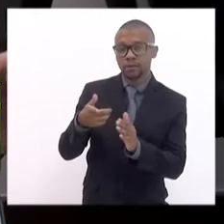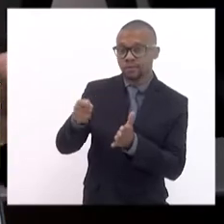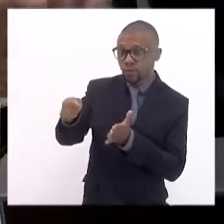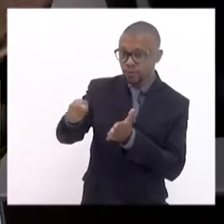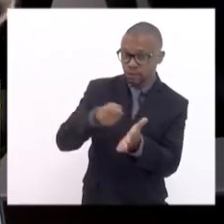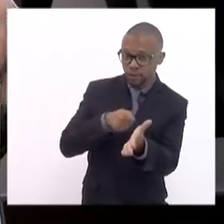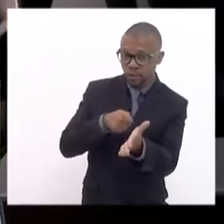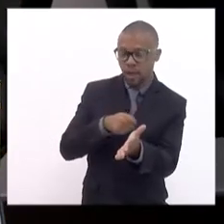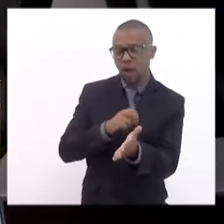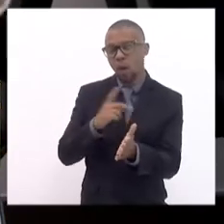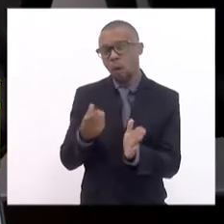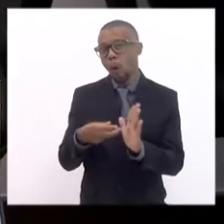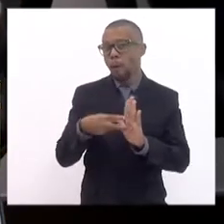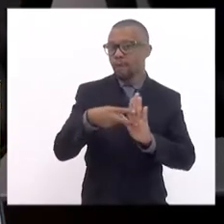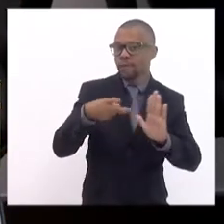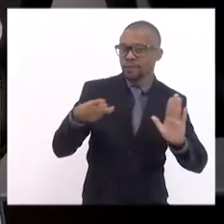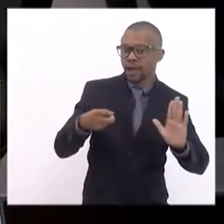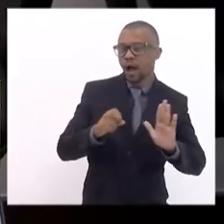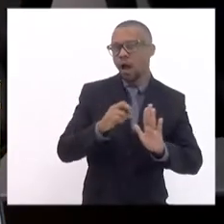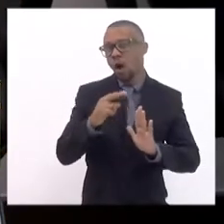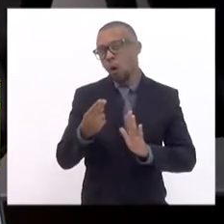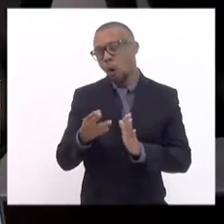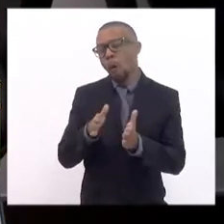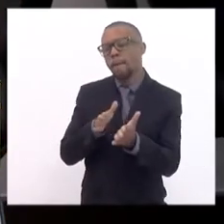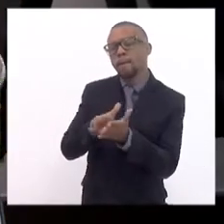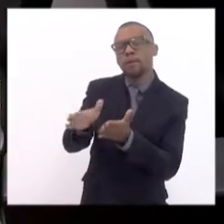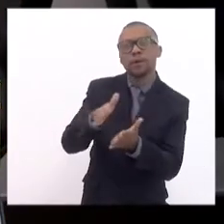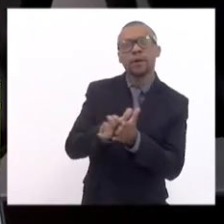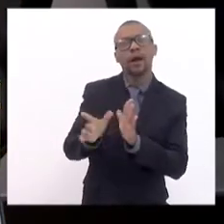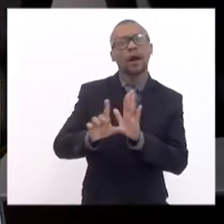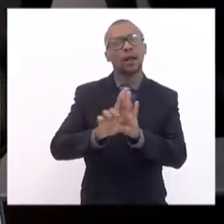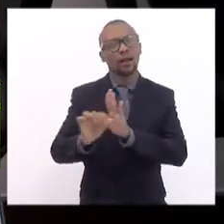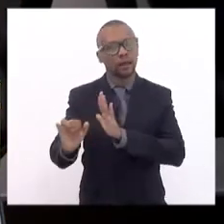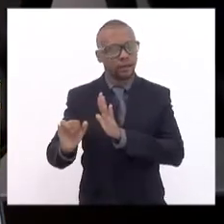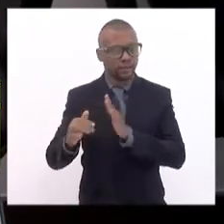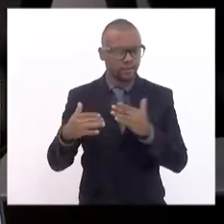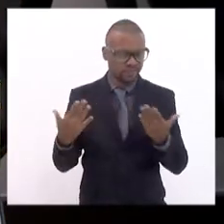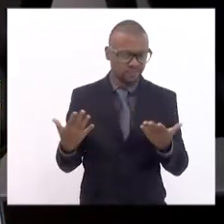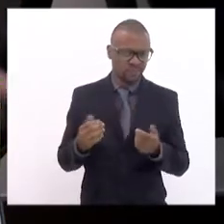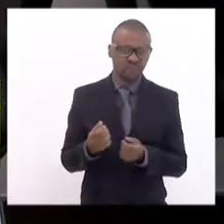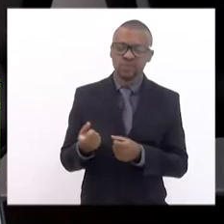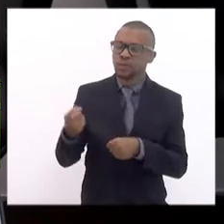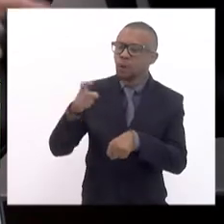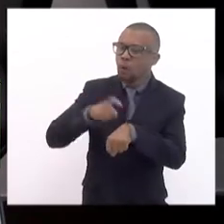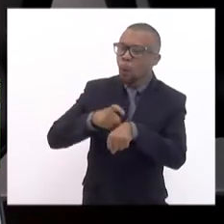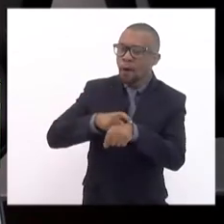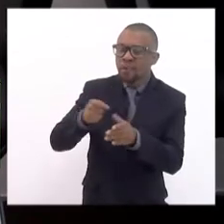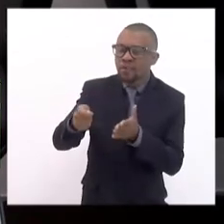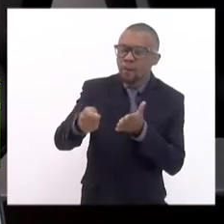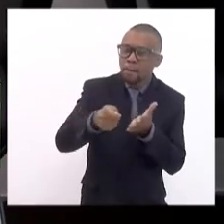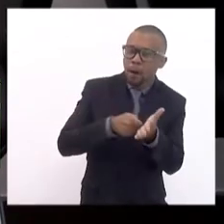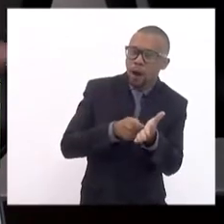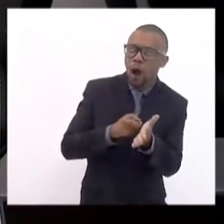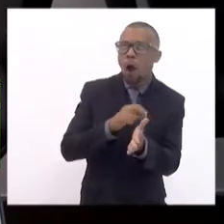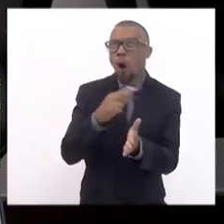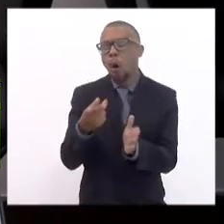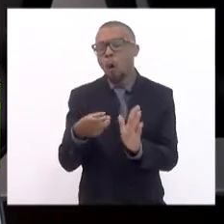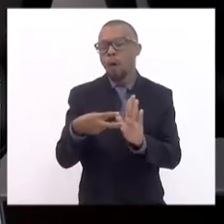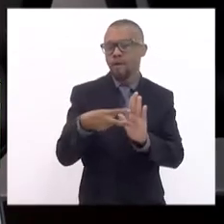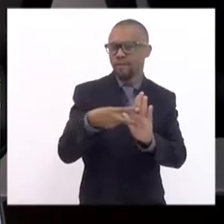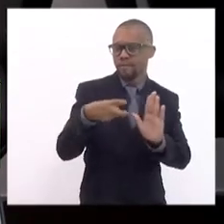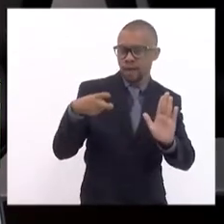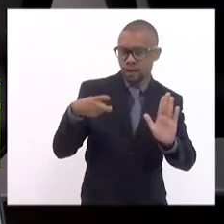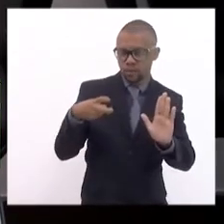leis, né, expedir decretos e regulamentos para sua fiel execução. Quando se fala em sancionar ou vetar, né,